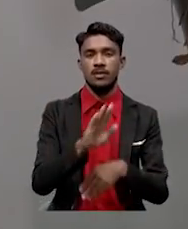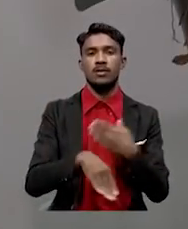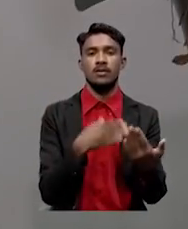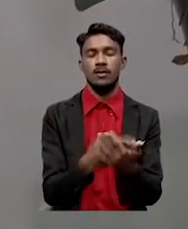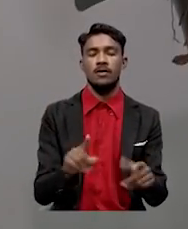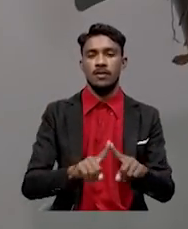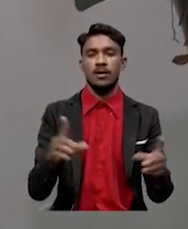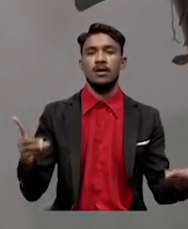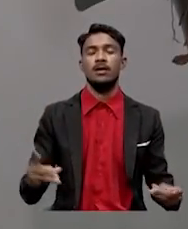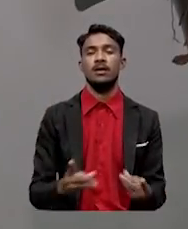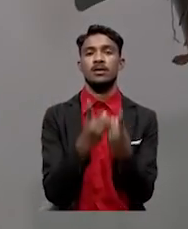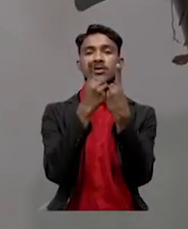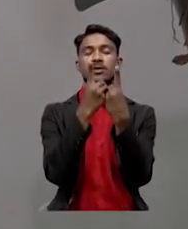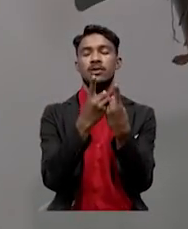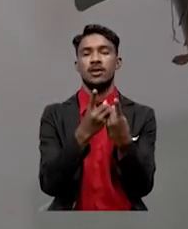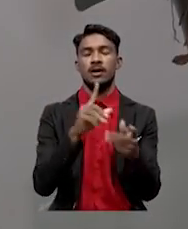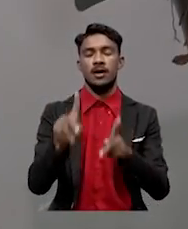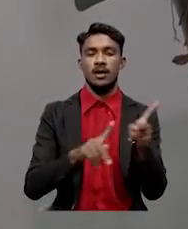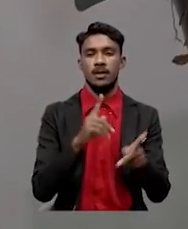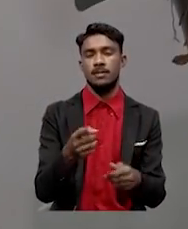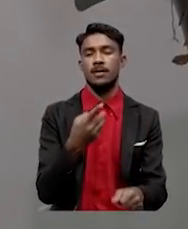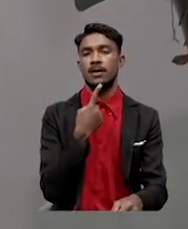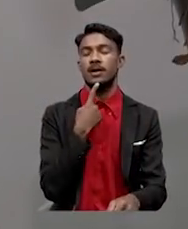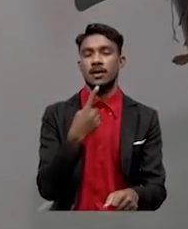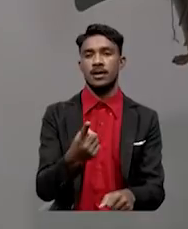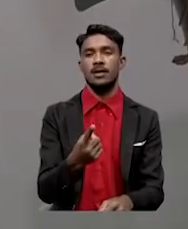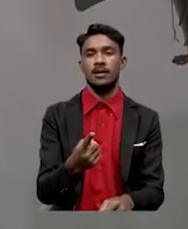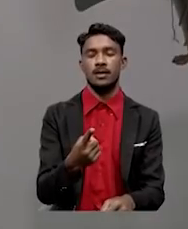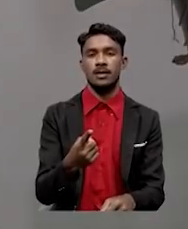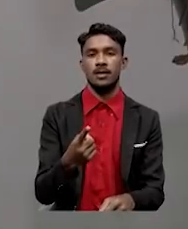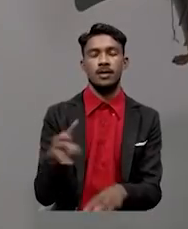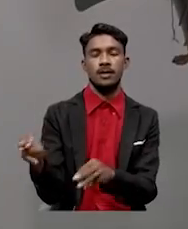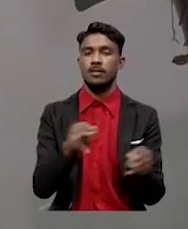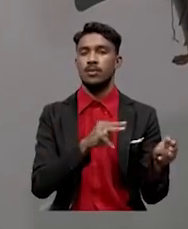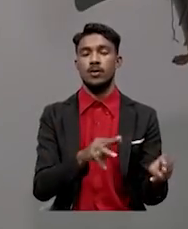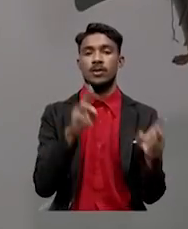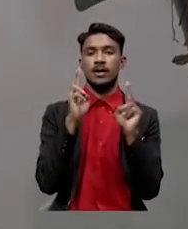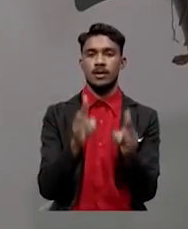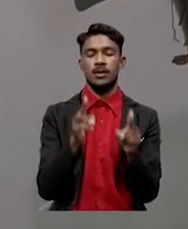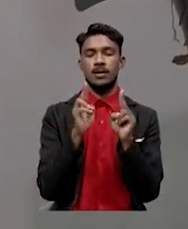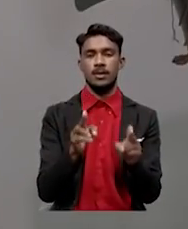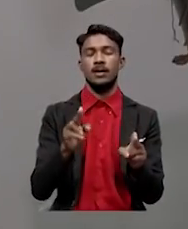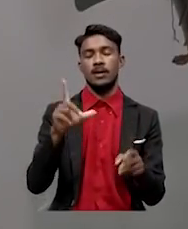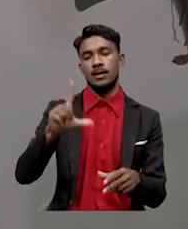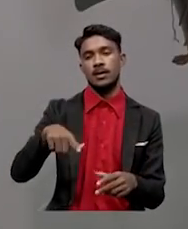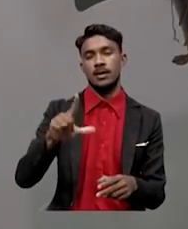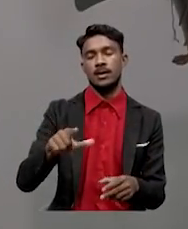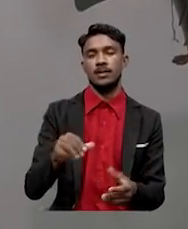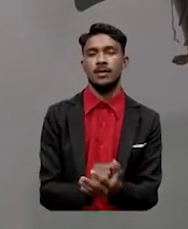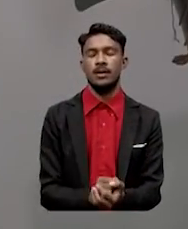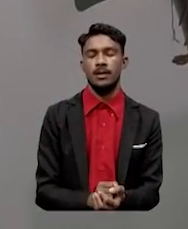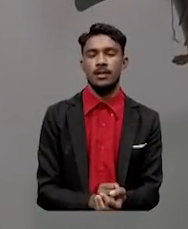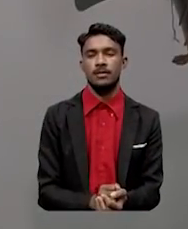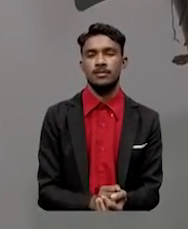Nessa, juridicamente, é um bolo transgredir. Transgredir, né? Ultrapassa o limite. Agora, passa, né? Né?